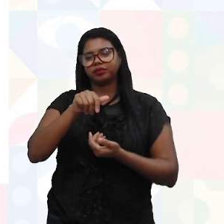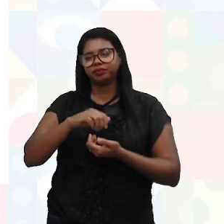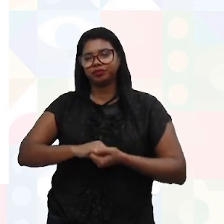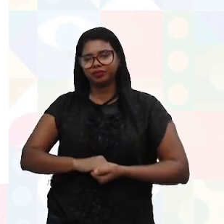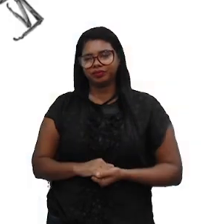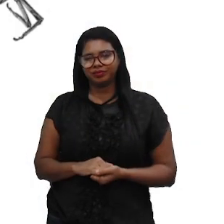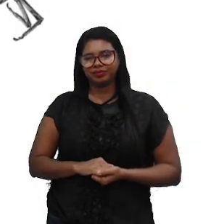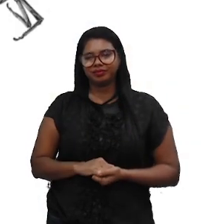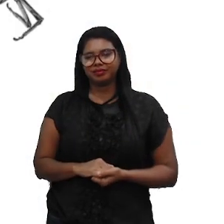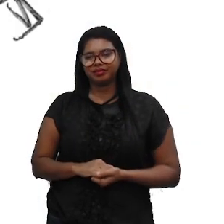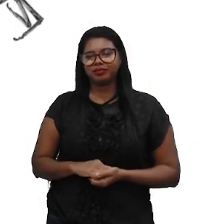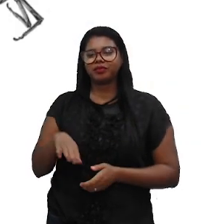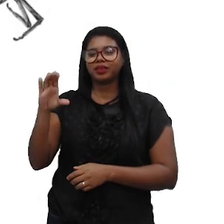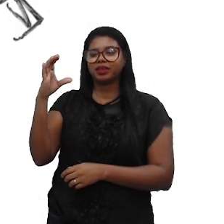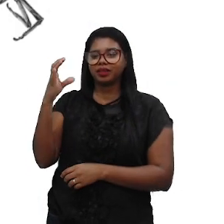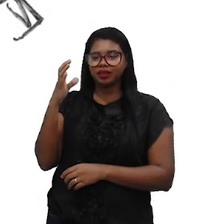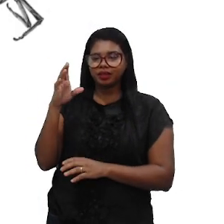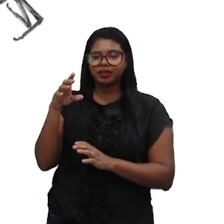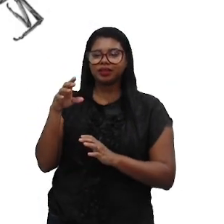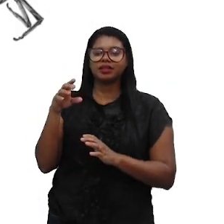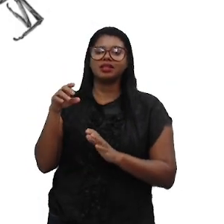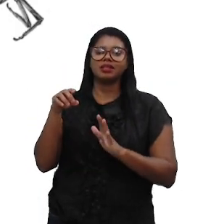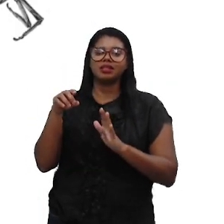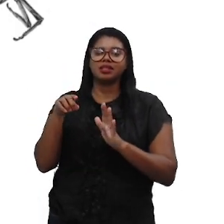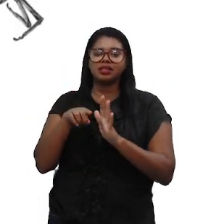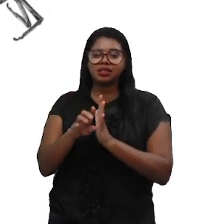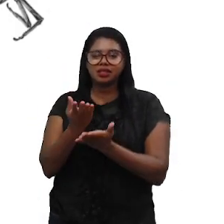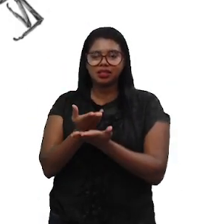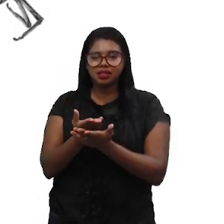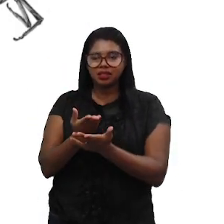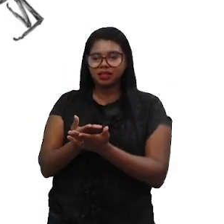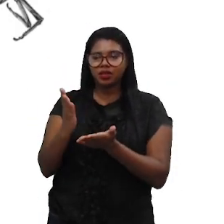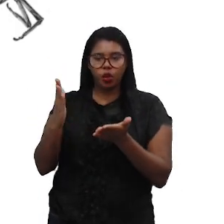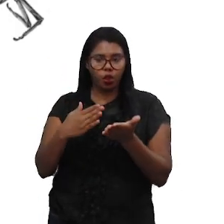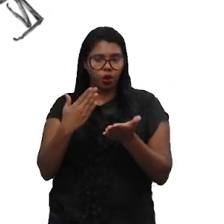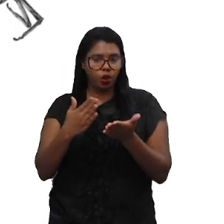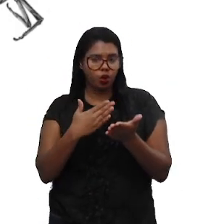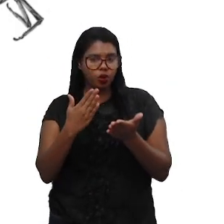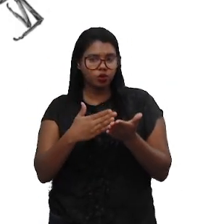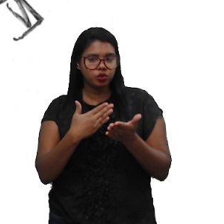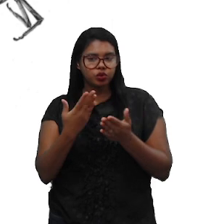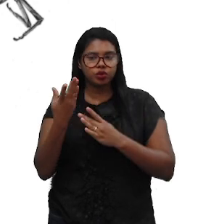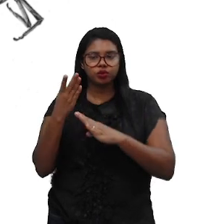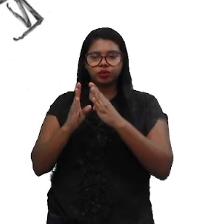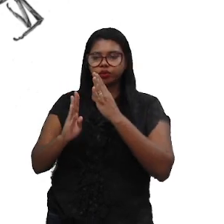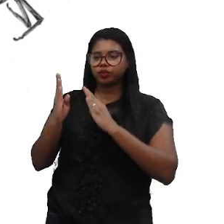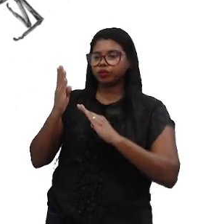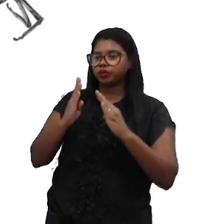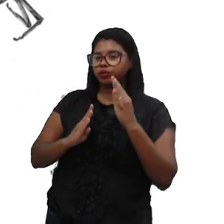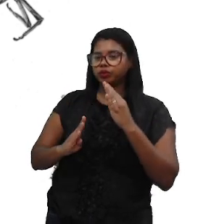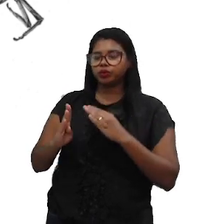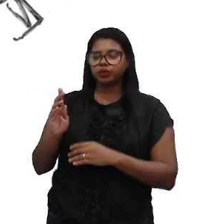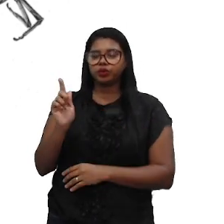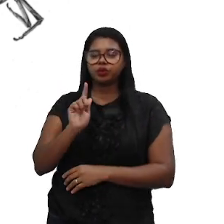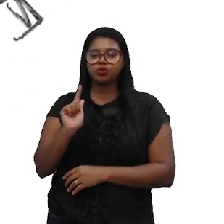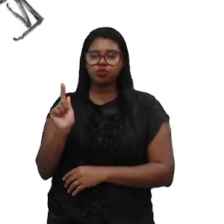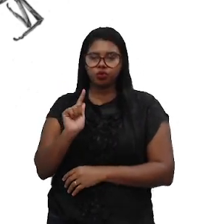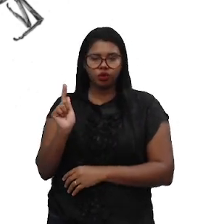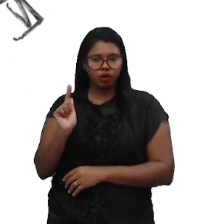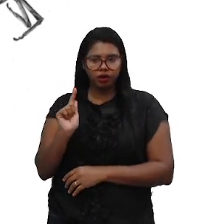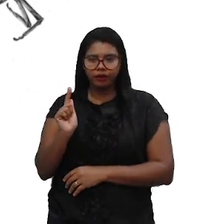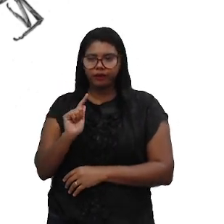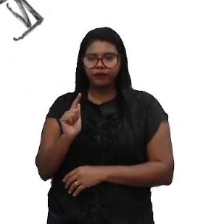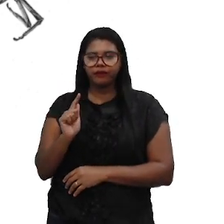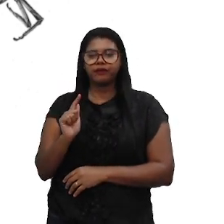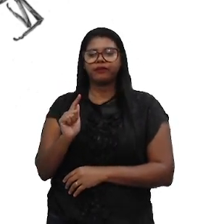E a ilustração científica, que é uma das mais utilizadas nos livros de biologia, geografia, que